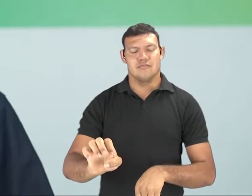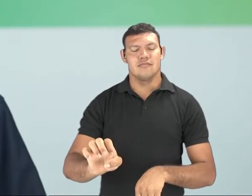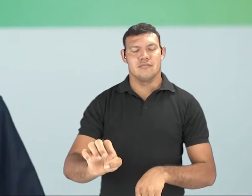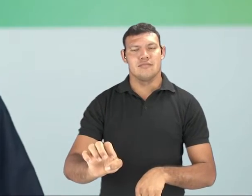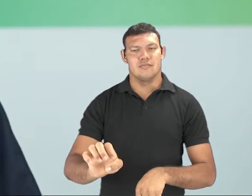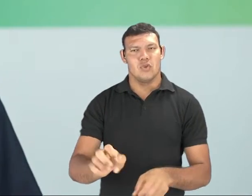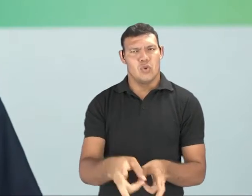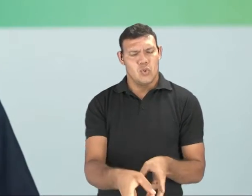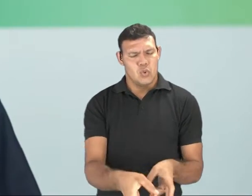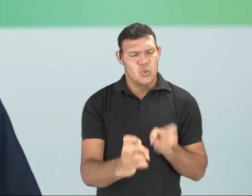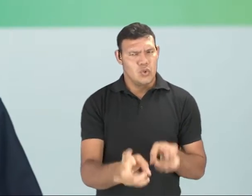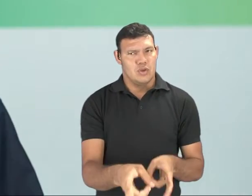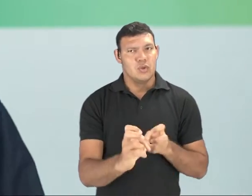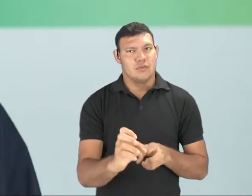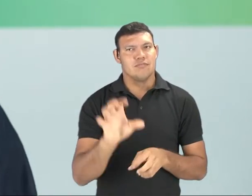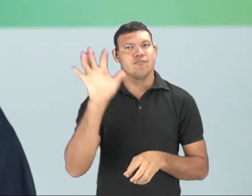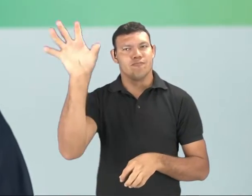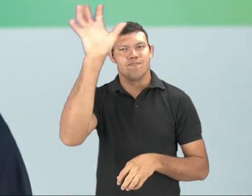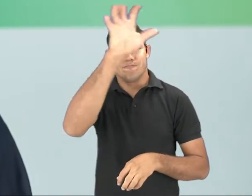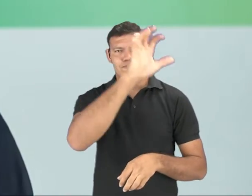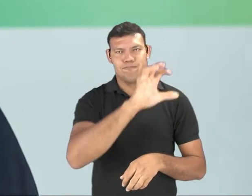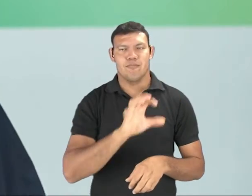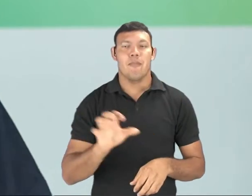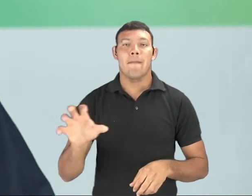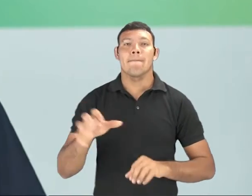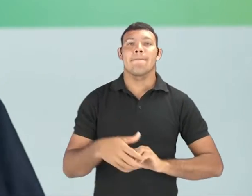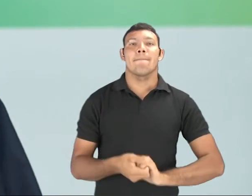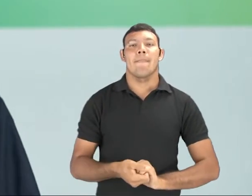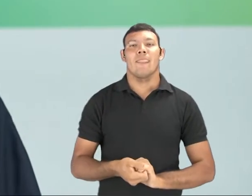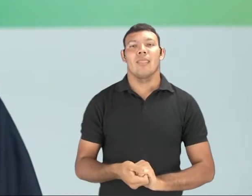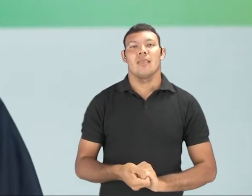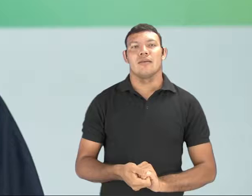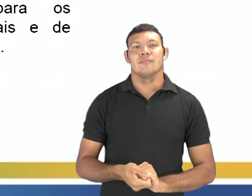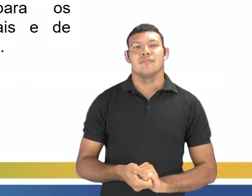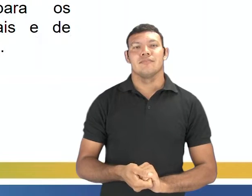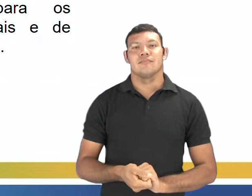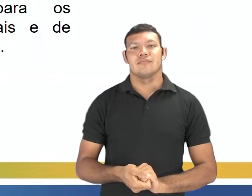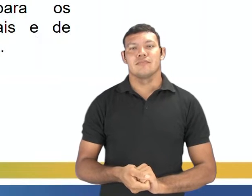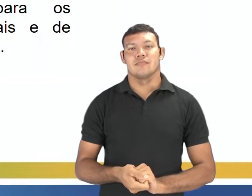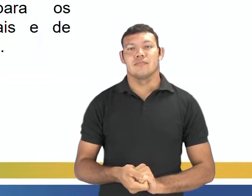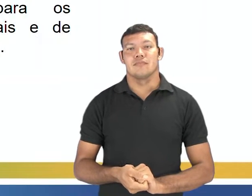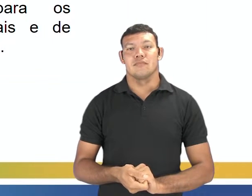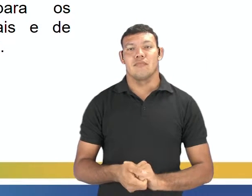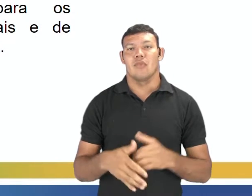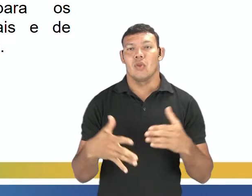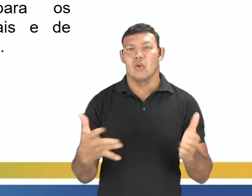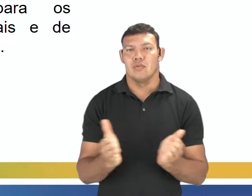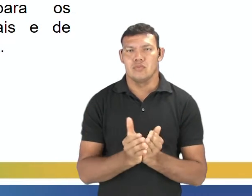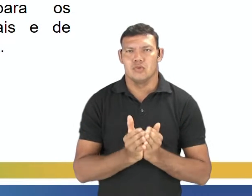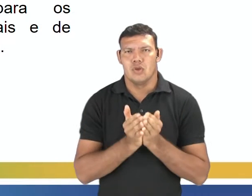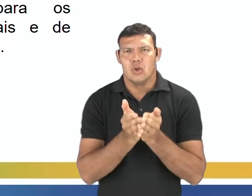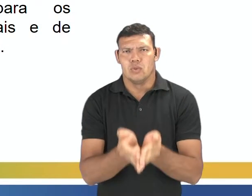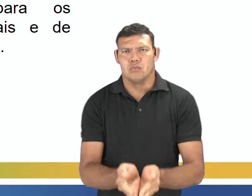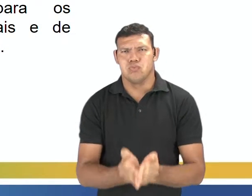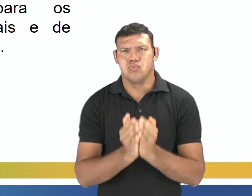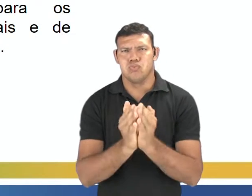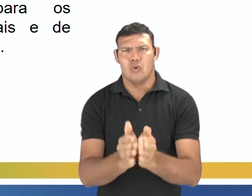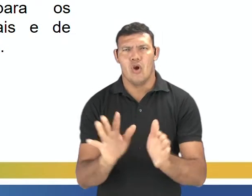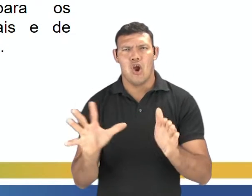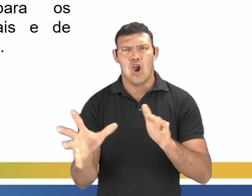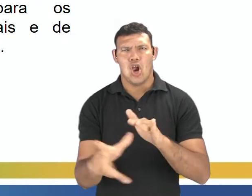para ser explorado nessas regiões. Quanto ao tráfico de escravos, entre